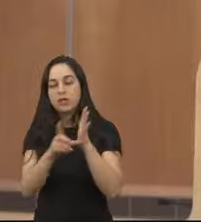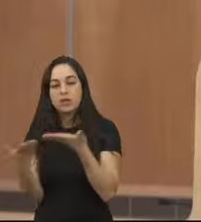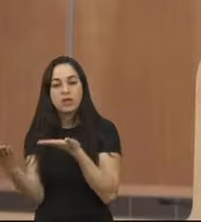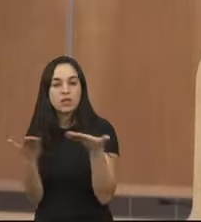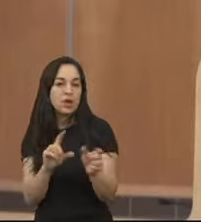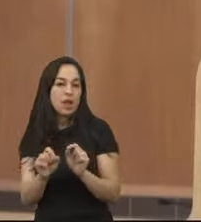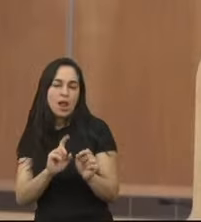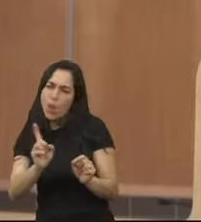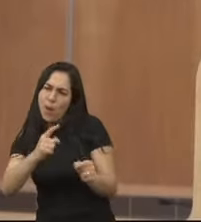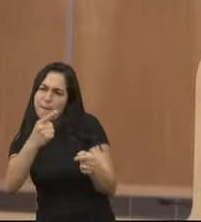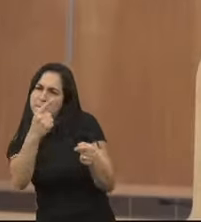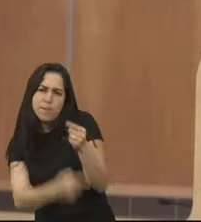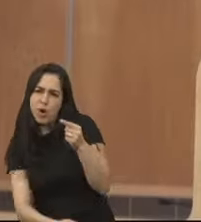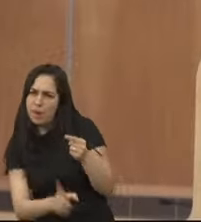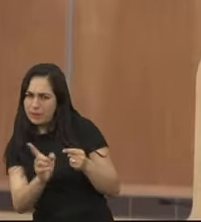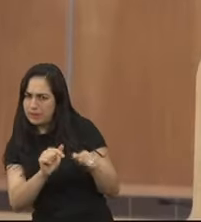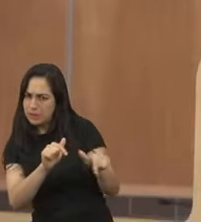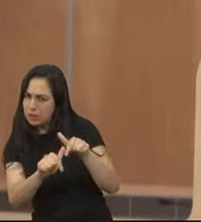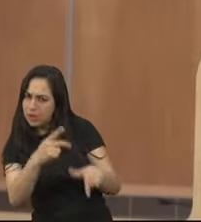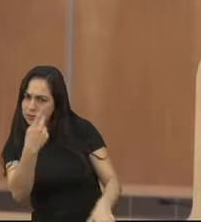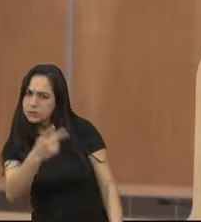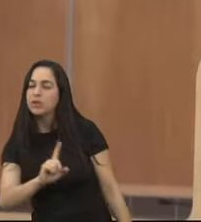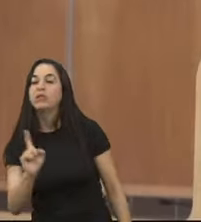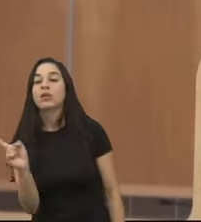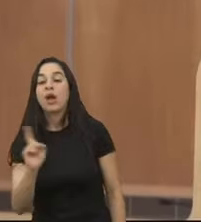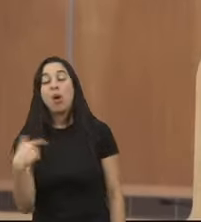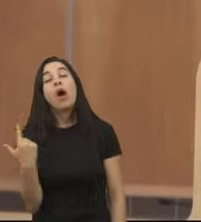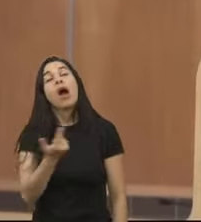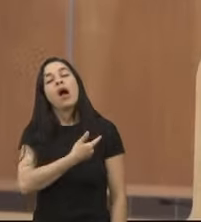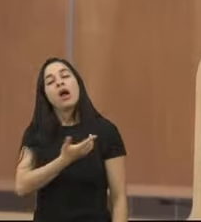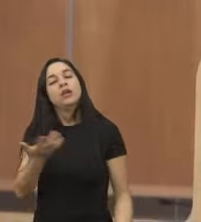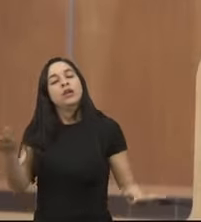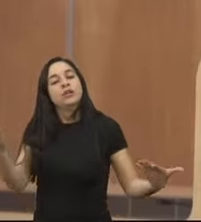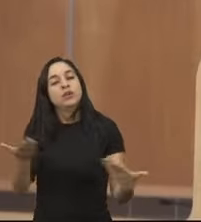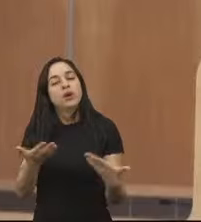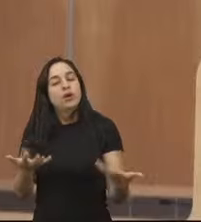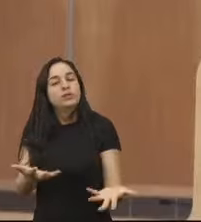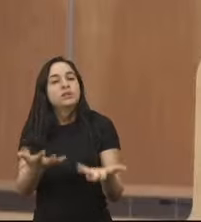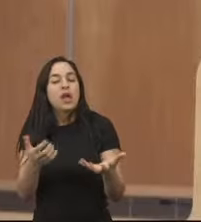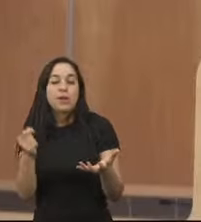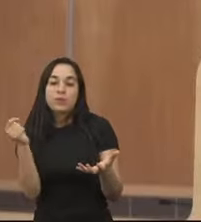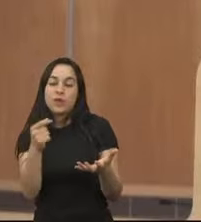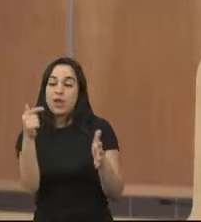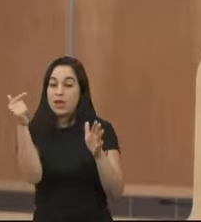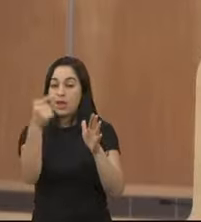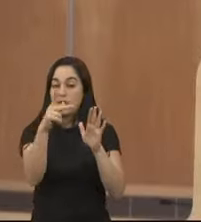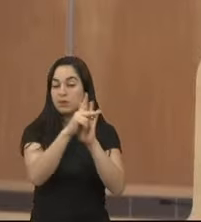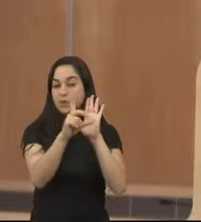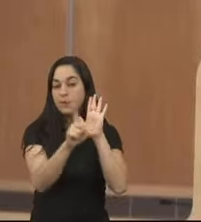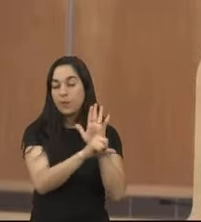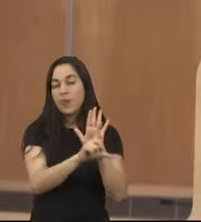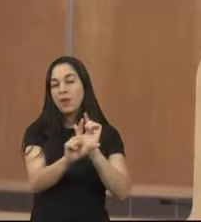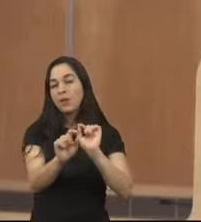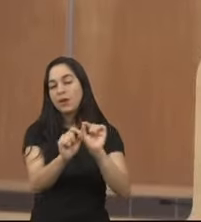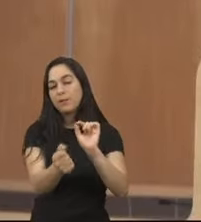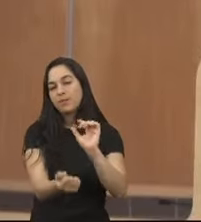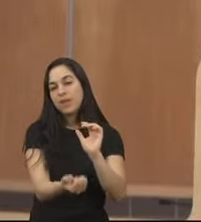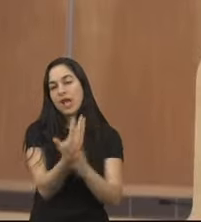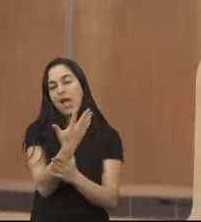fazer uma proibição do trabalho de vocês. A gente pretende hoje, com essa lei que iremos votar aqui, fazer